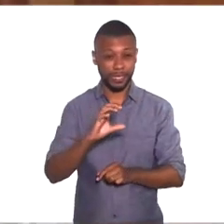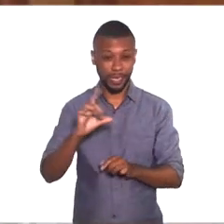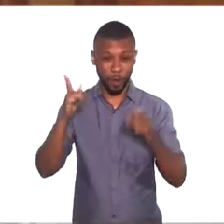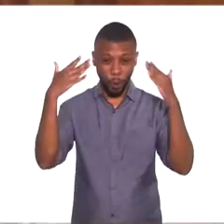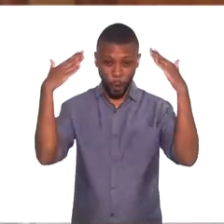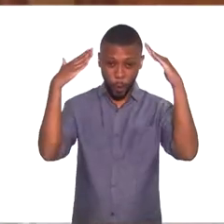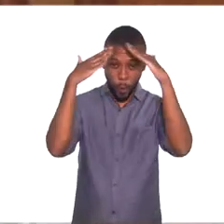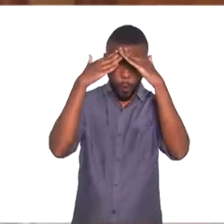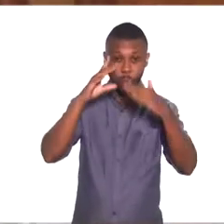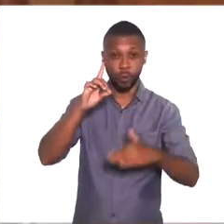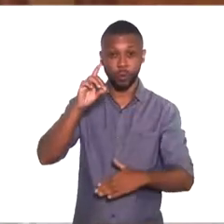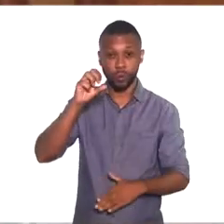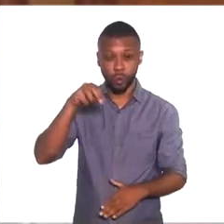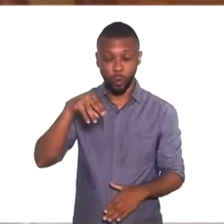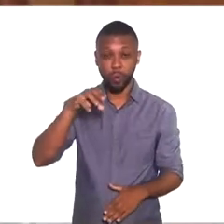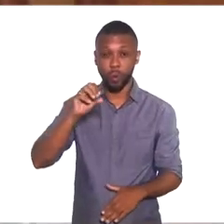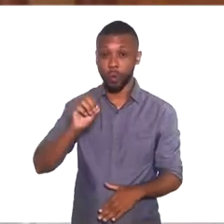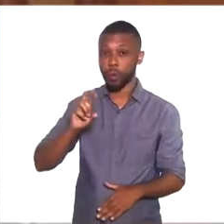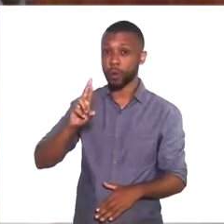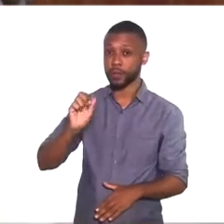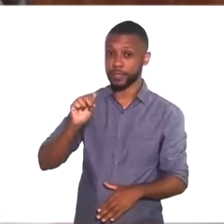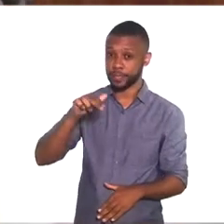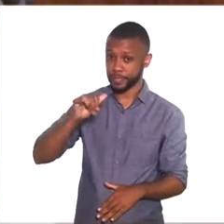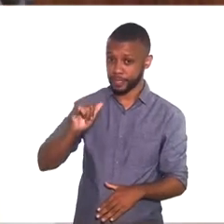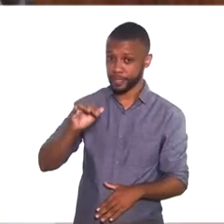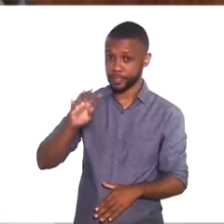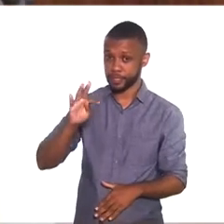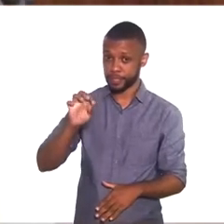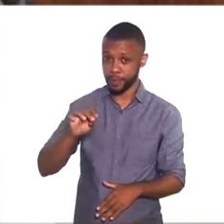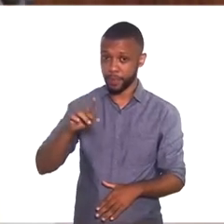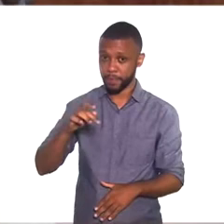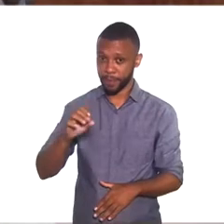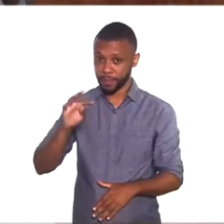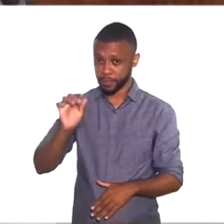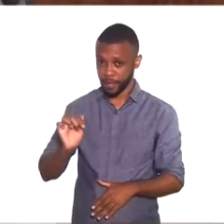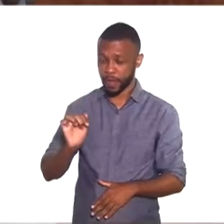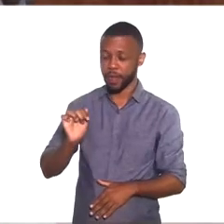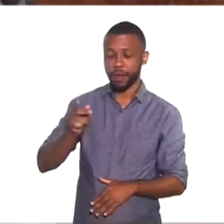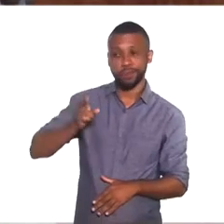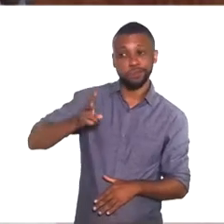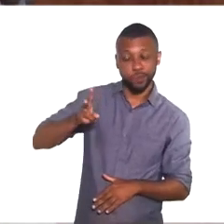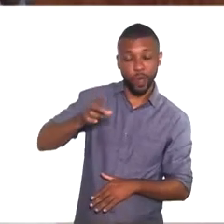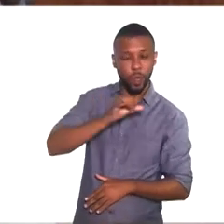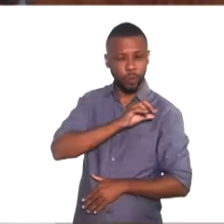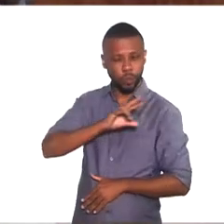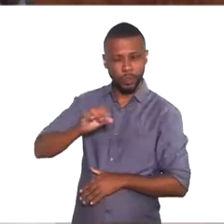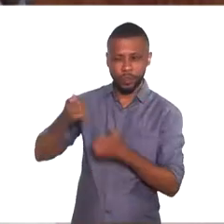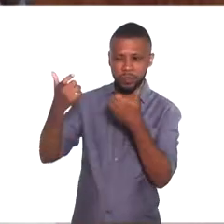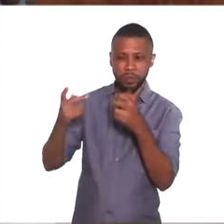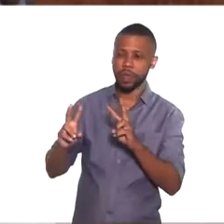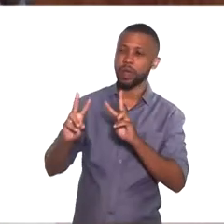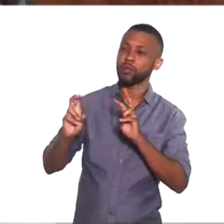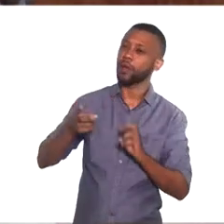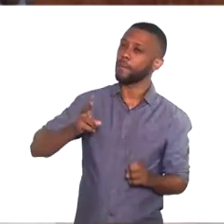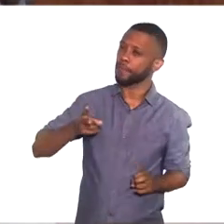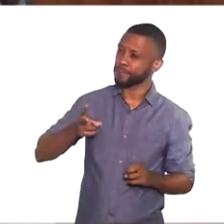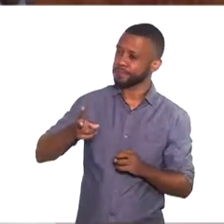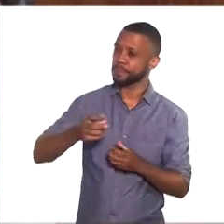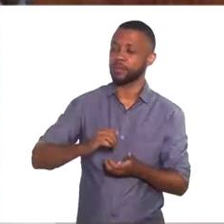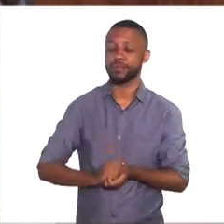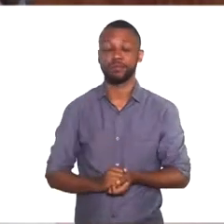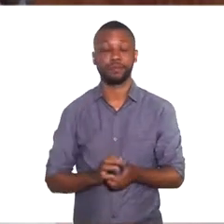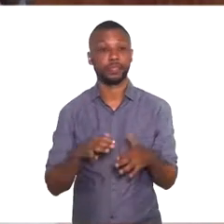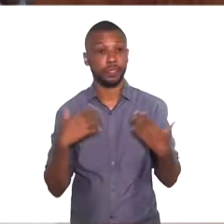Janeiro Cardeal Dom Orani tempesta Paramos no rio Então vamos continuar Cardeal